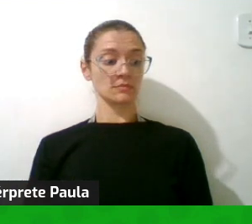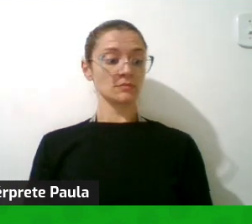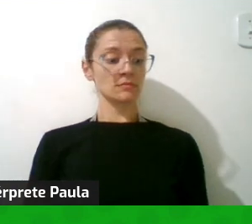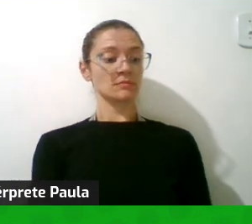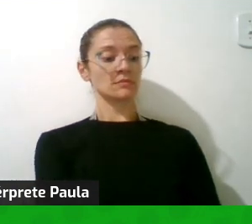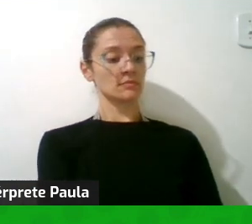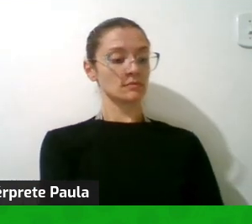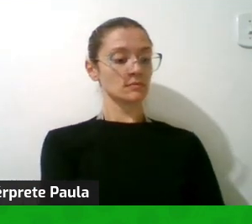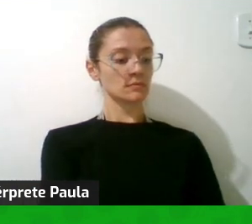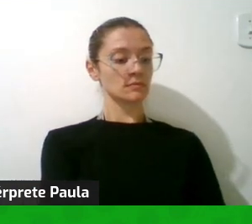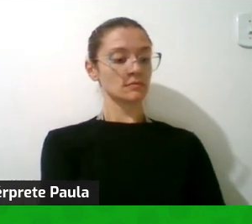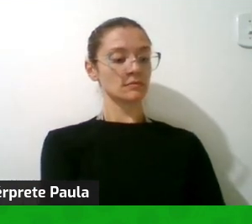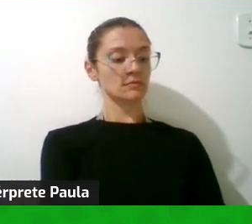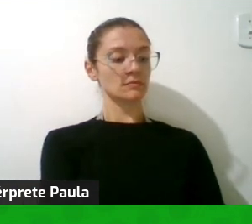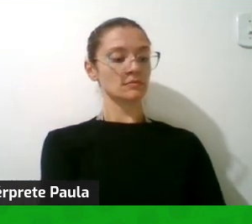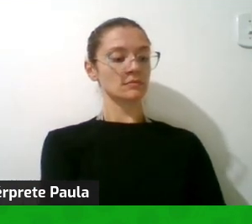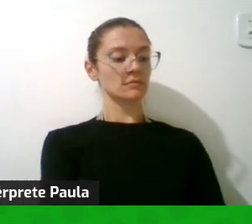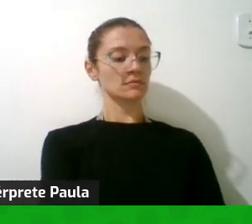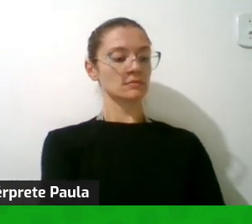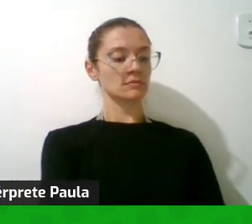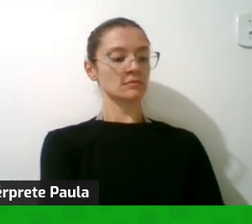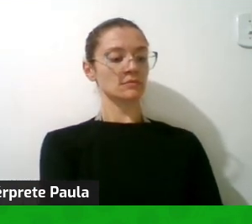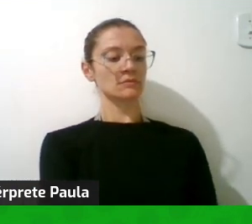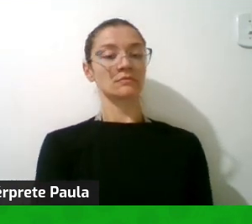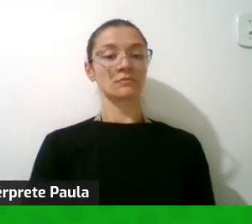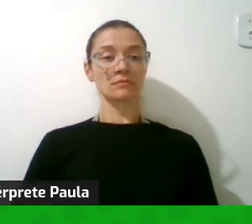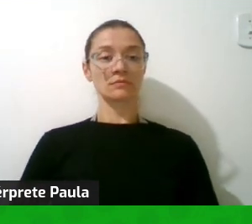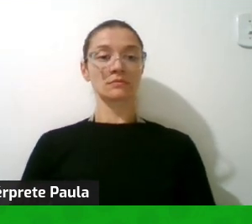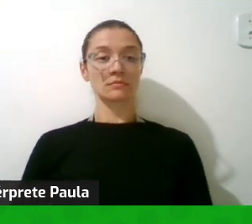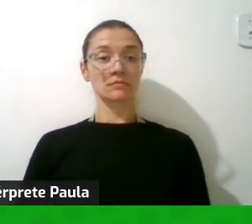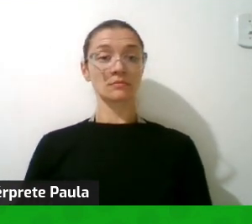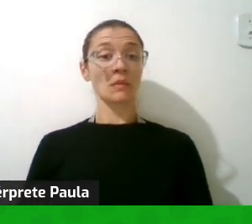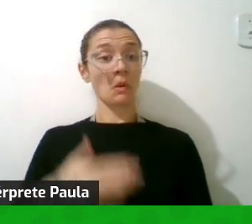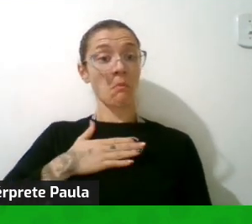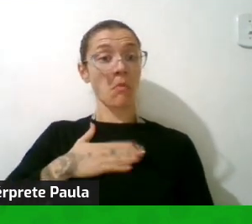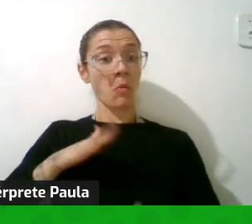Porque aqui agora vão ser os meus gastos.